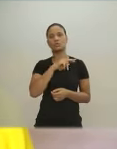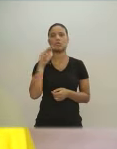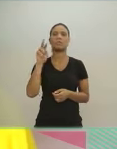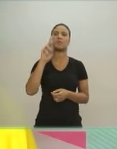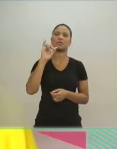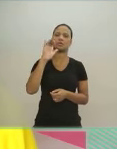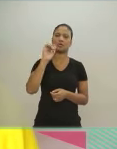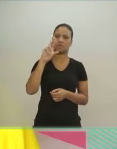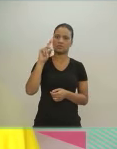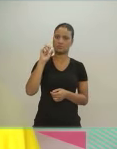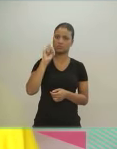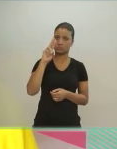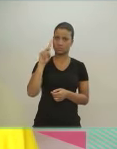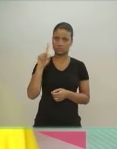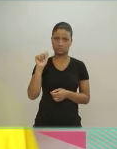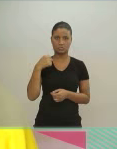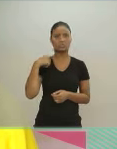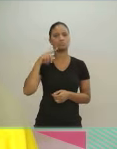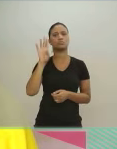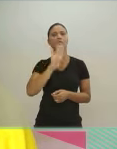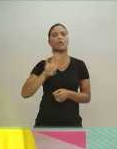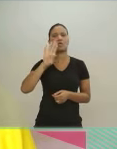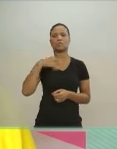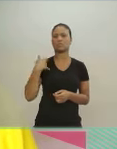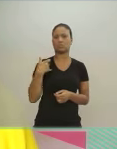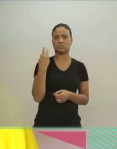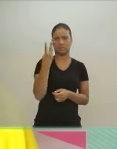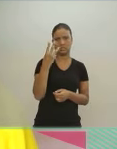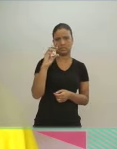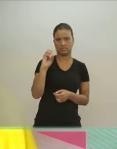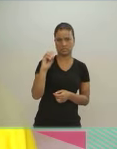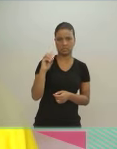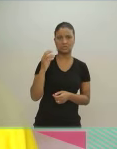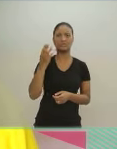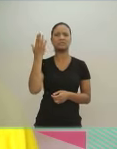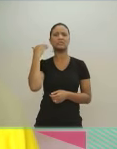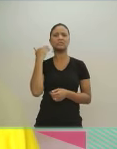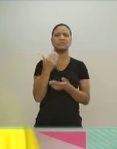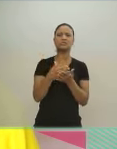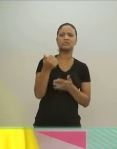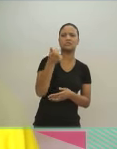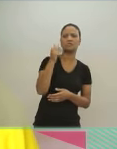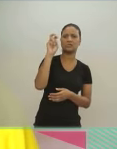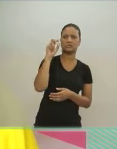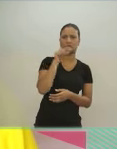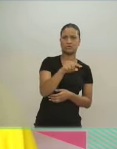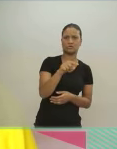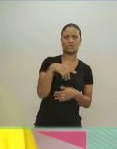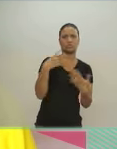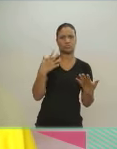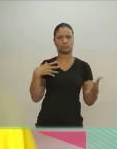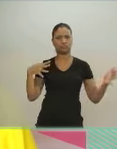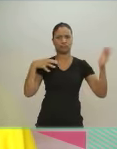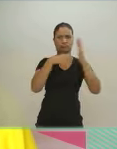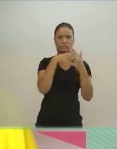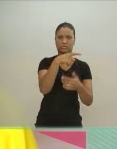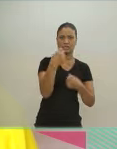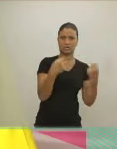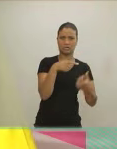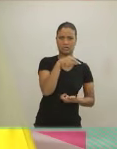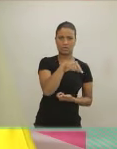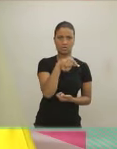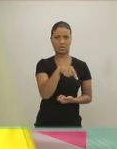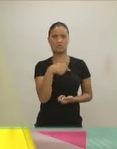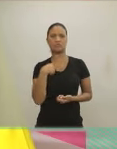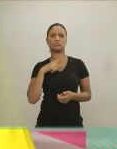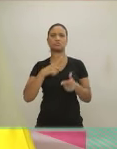Ricardo Souza sou biólogo tenho 30 anos e desde os 15 quando eu sofri um acidente de carro que eu tenho uma lesão medular